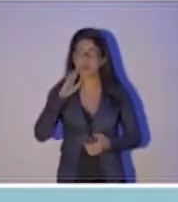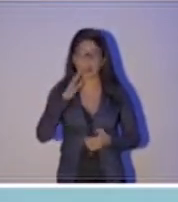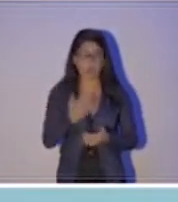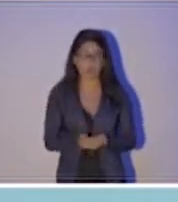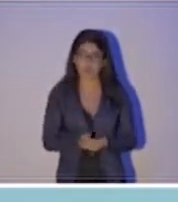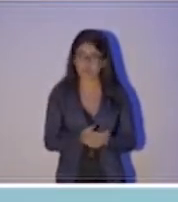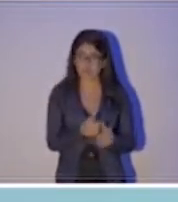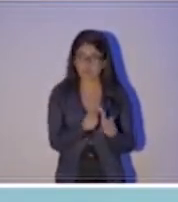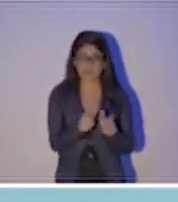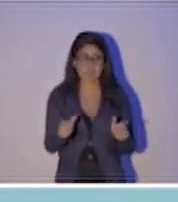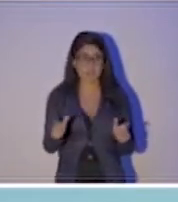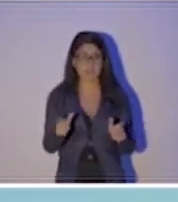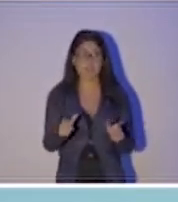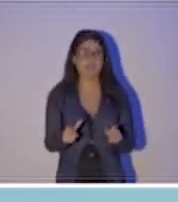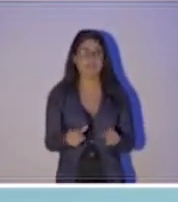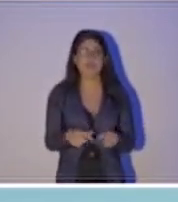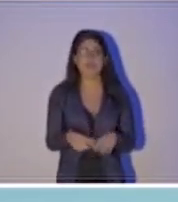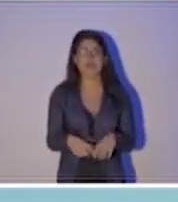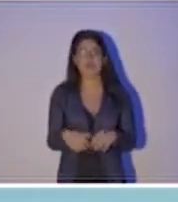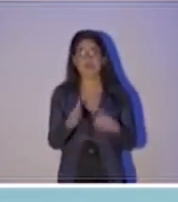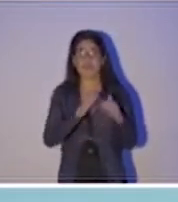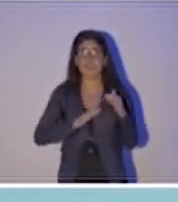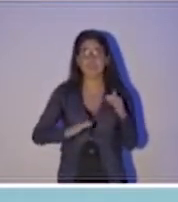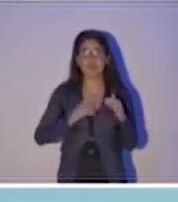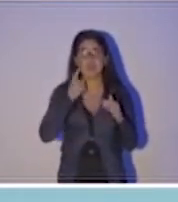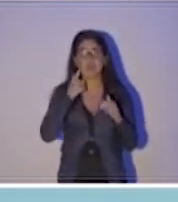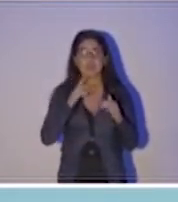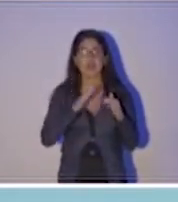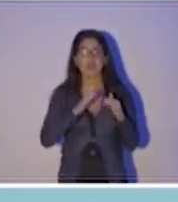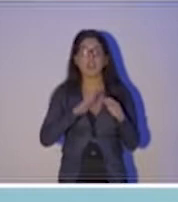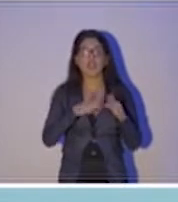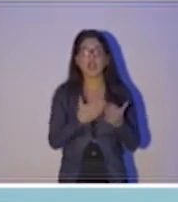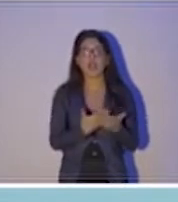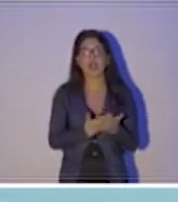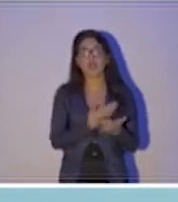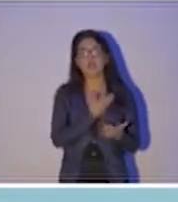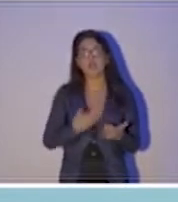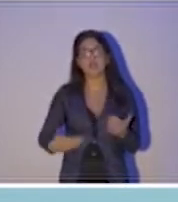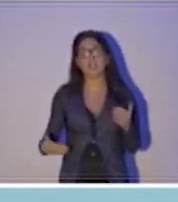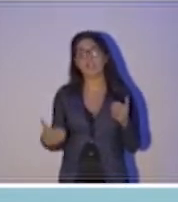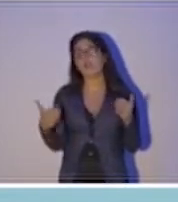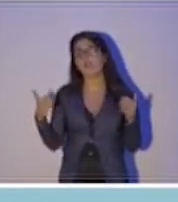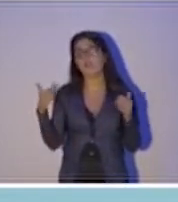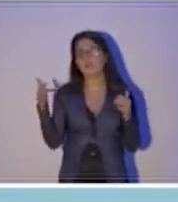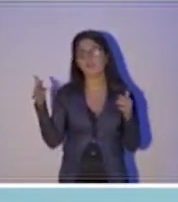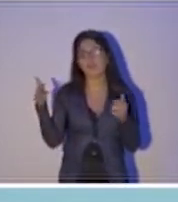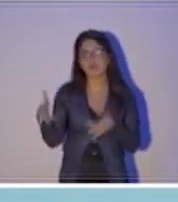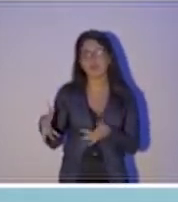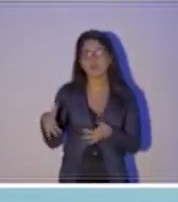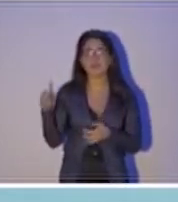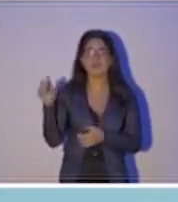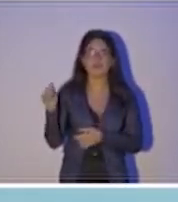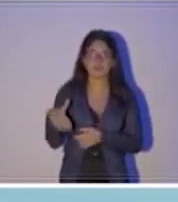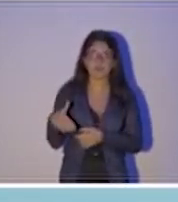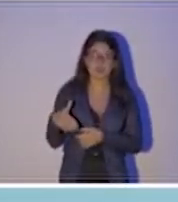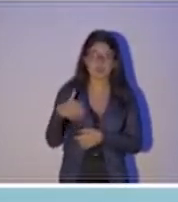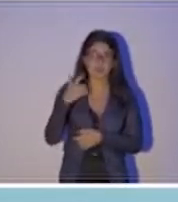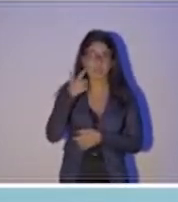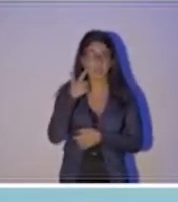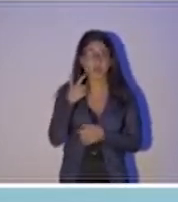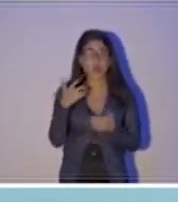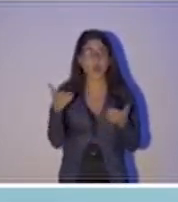não têm altas expectativas sobre a escola pública. Eu acho que um dos motivos pelos quais a gente está reunido